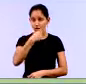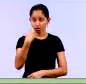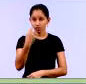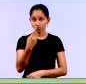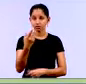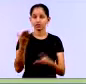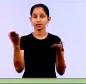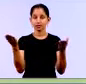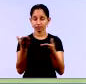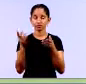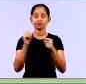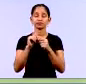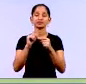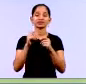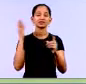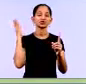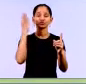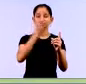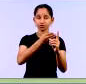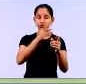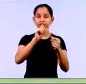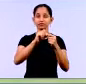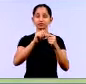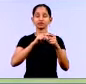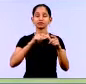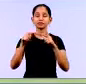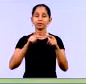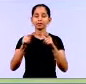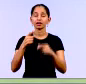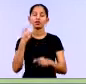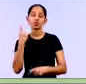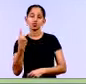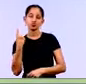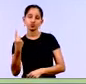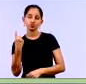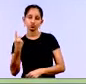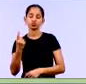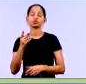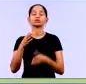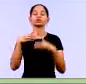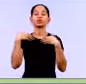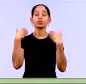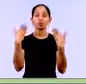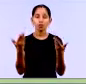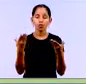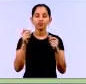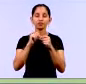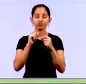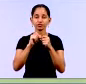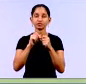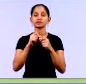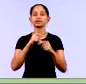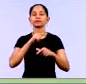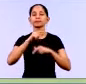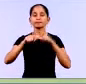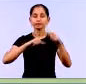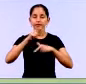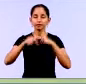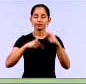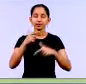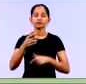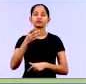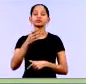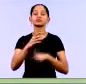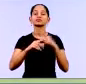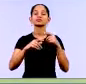de obra direta para a produção de cada unidade. Atualmente, a empresa emprega 60 funcionários diretos,